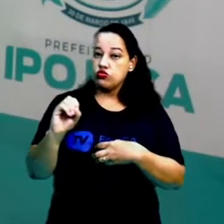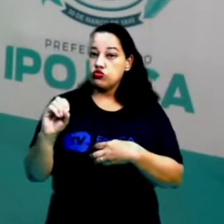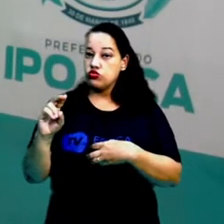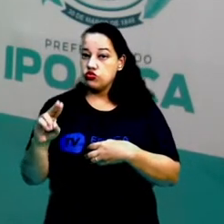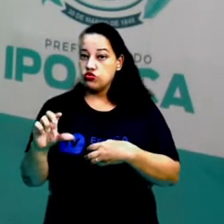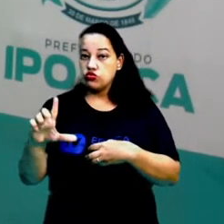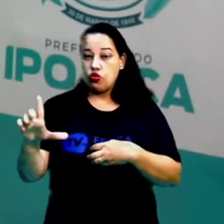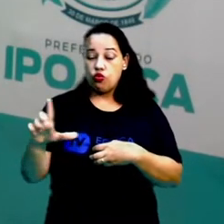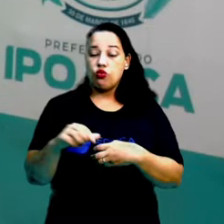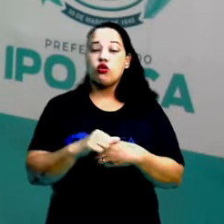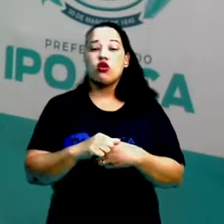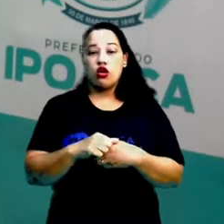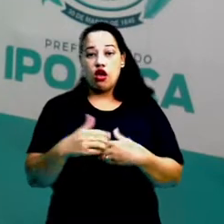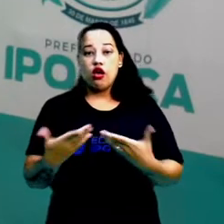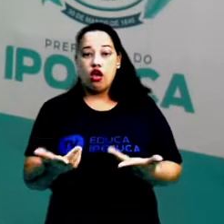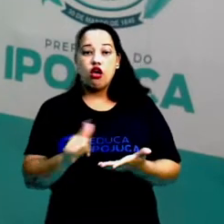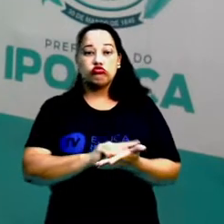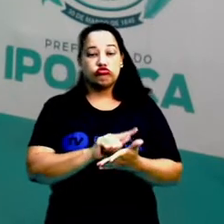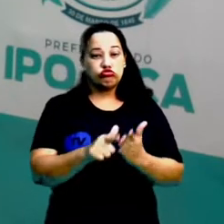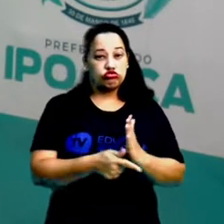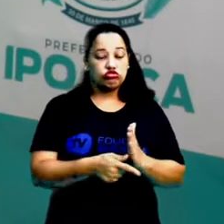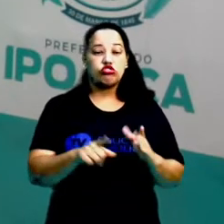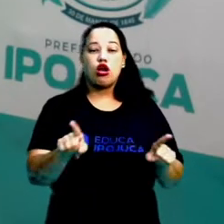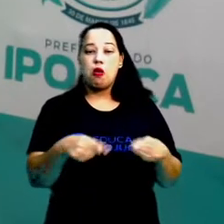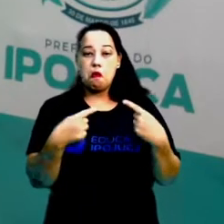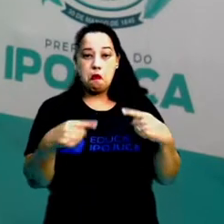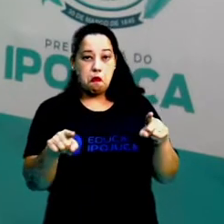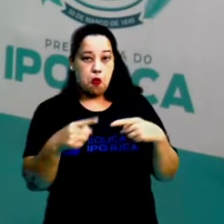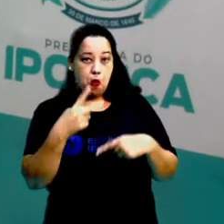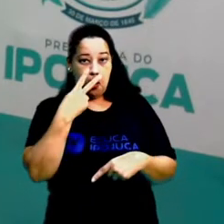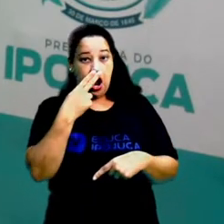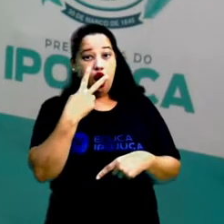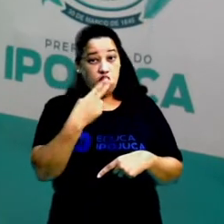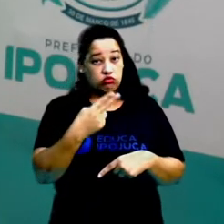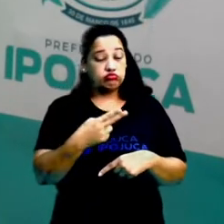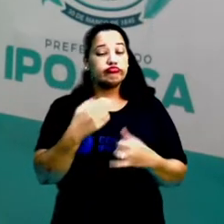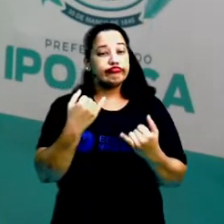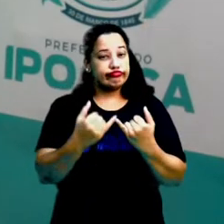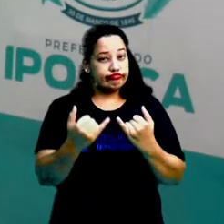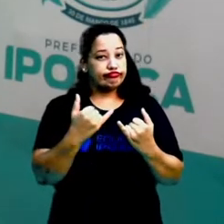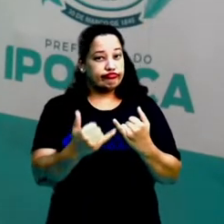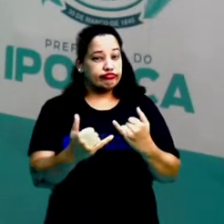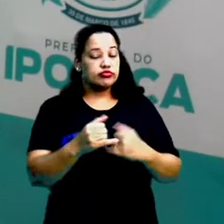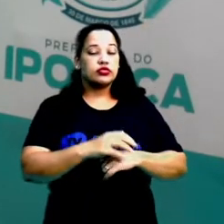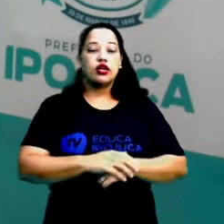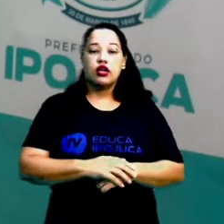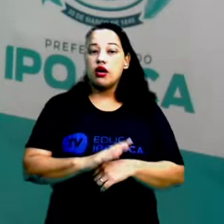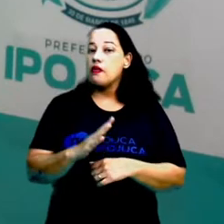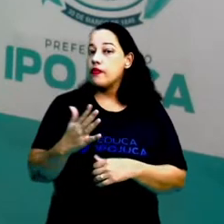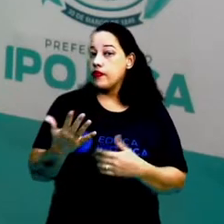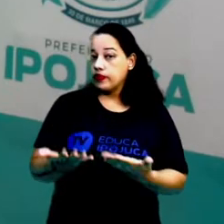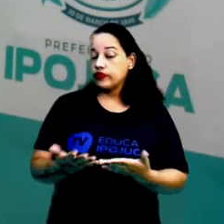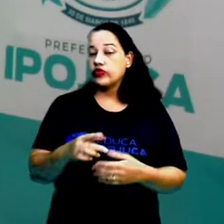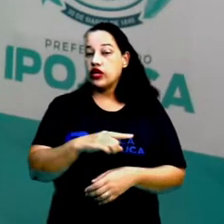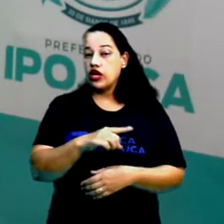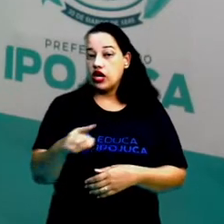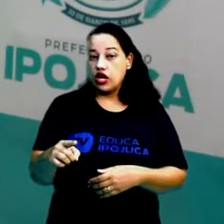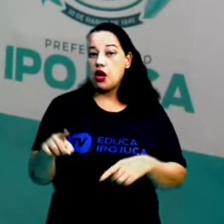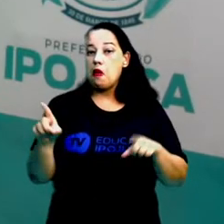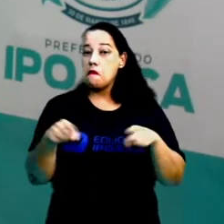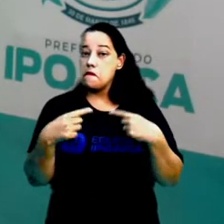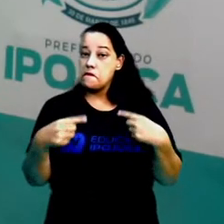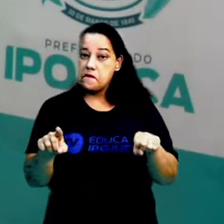um ritmo, um gênero musical parecidíssimo com o jazz, são músicas que vão